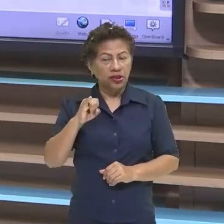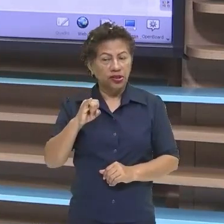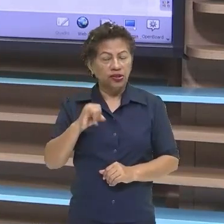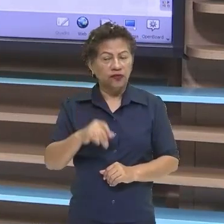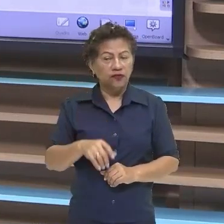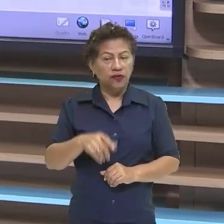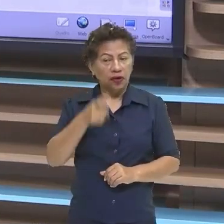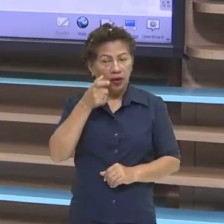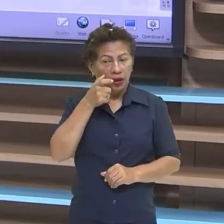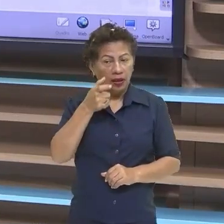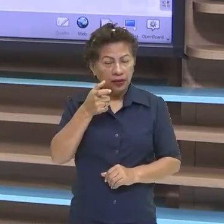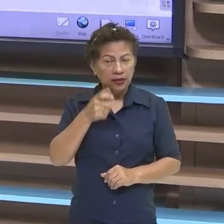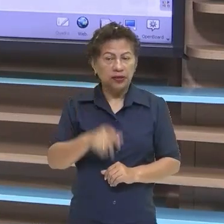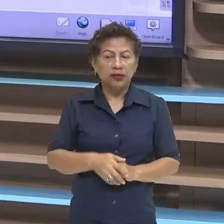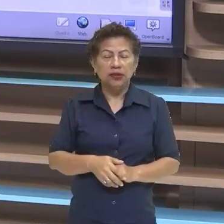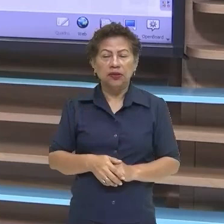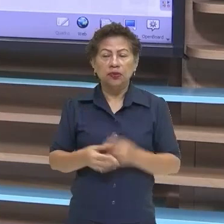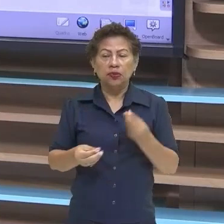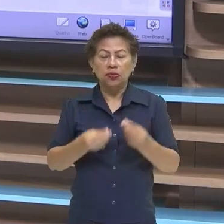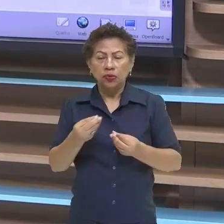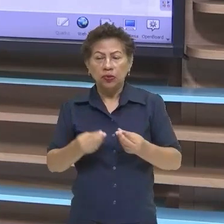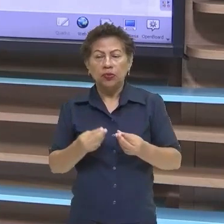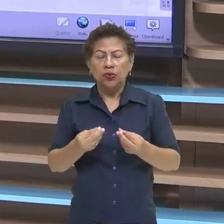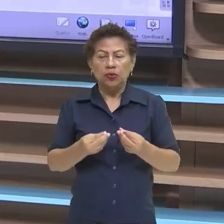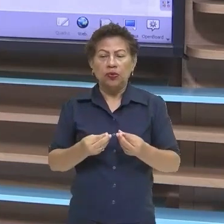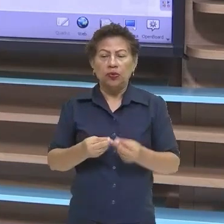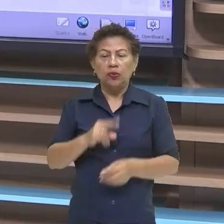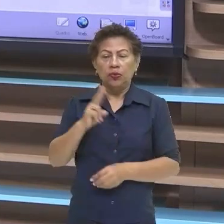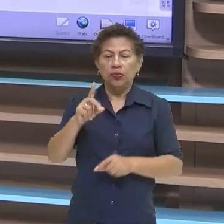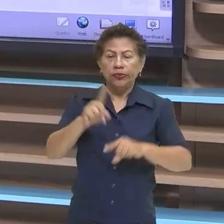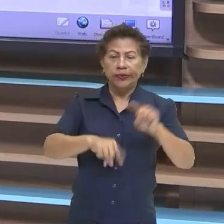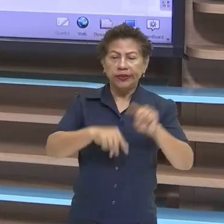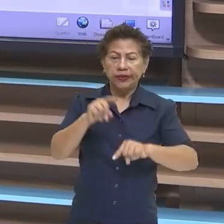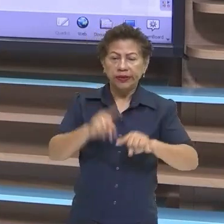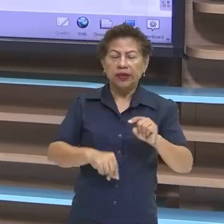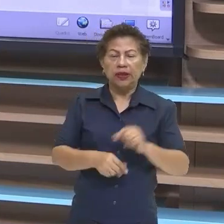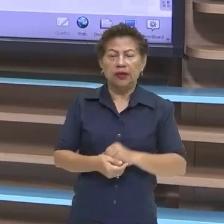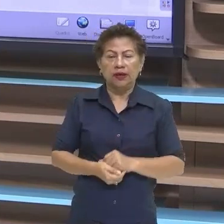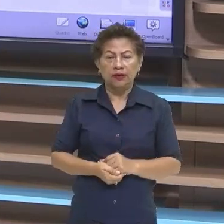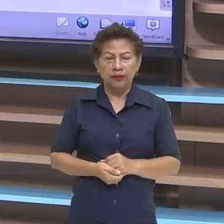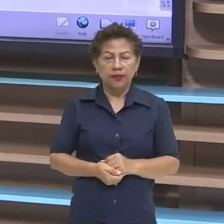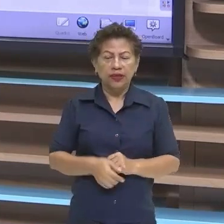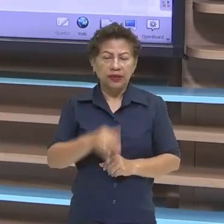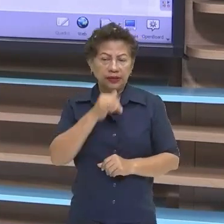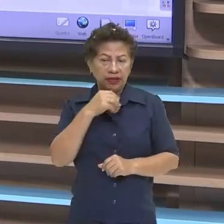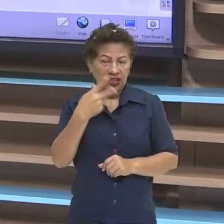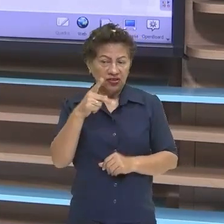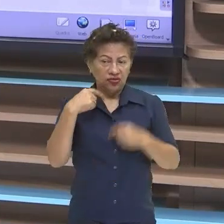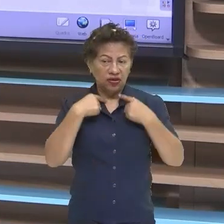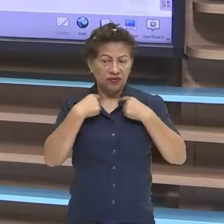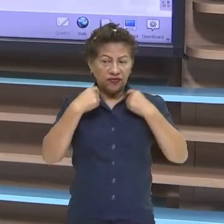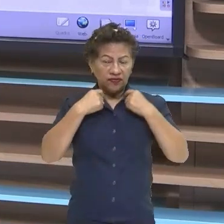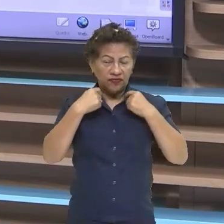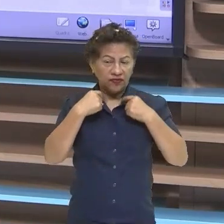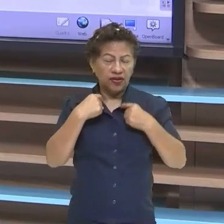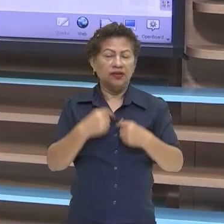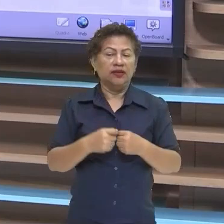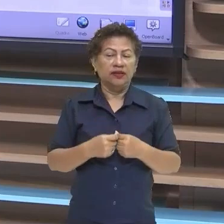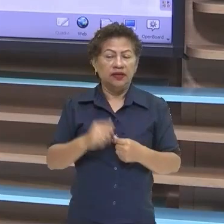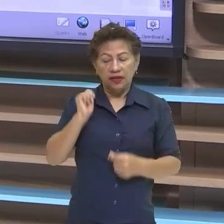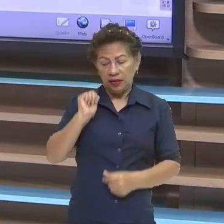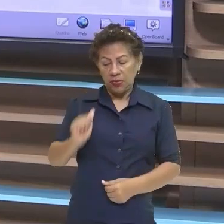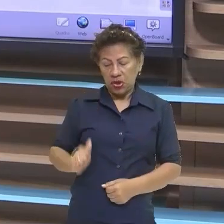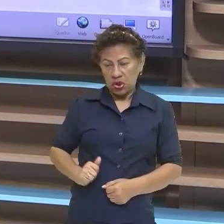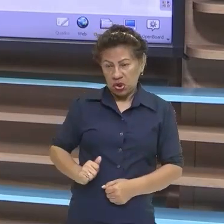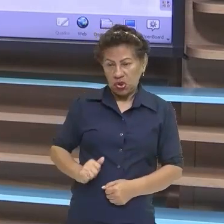gente utiliza, às vezes o produto que a gente usa, né? Depois olhem aí a etiqueta da roupa de vocês, a da